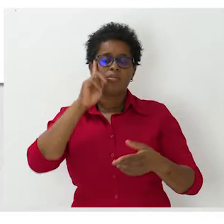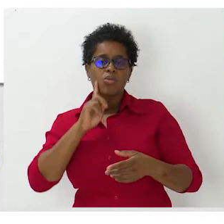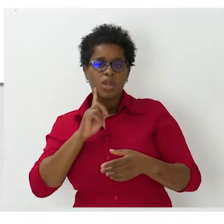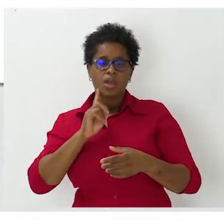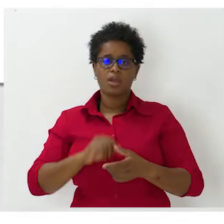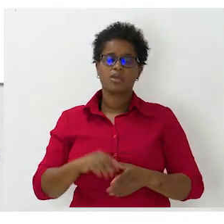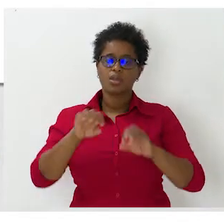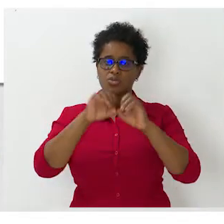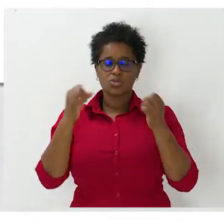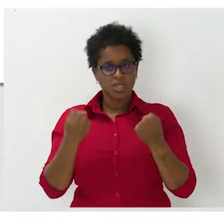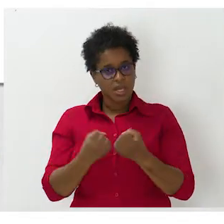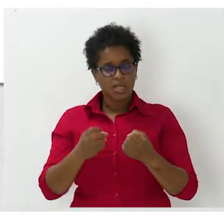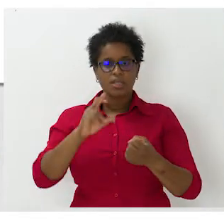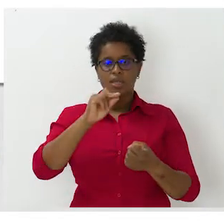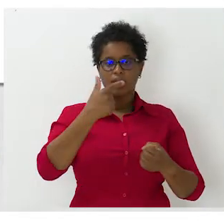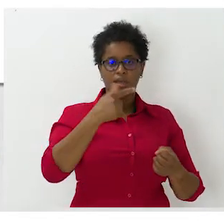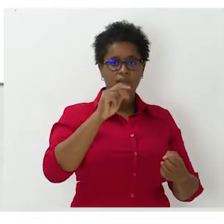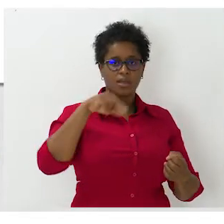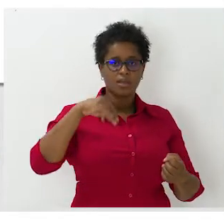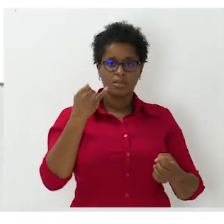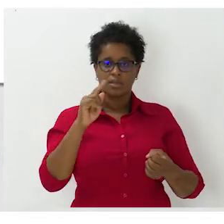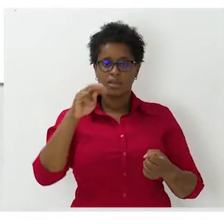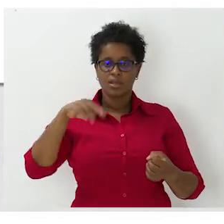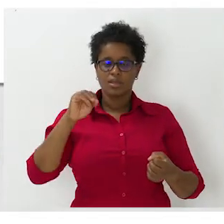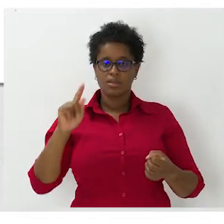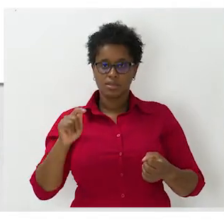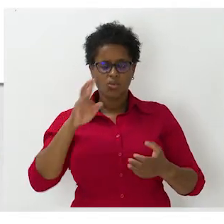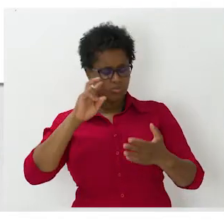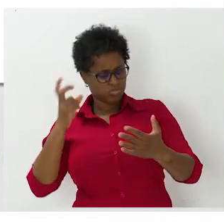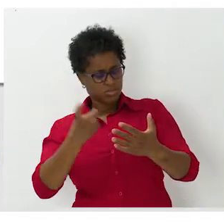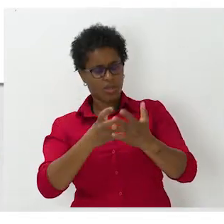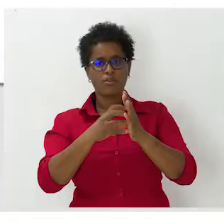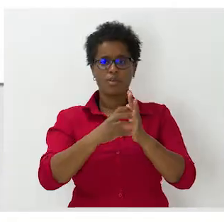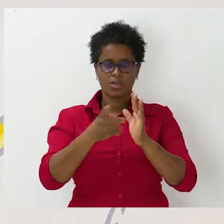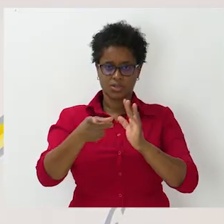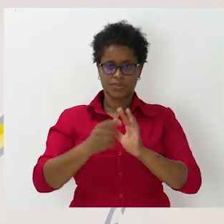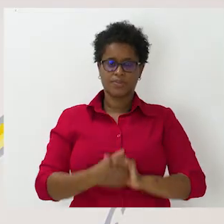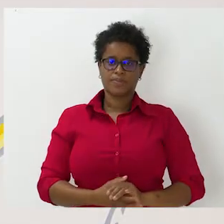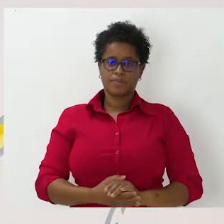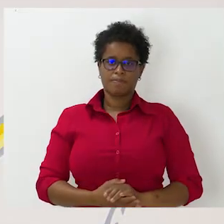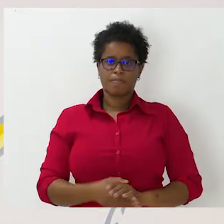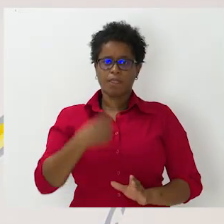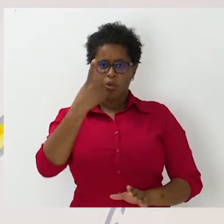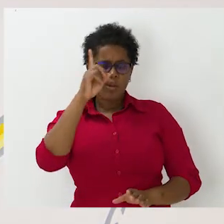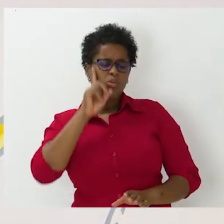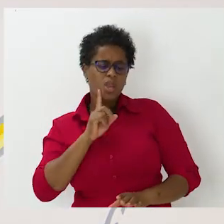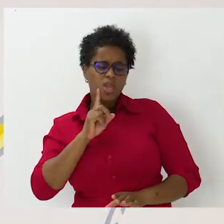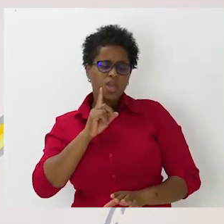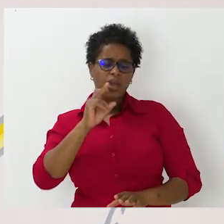mulher na sociedade ateniense? Observe a imagem. Uma